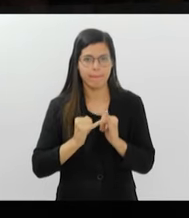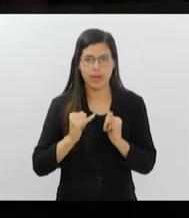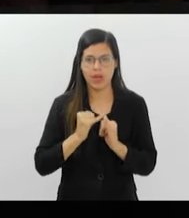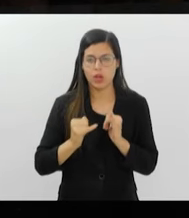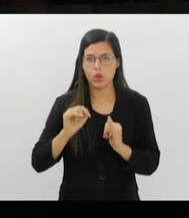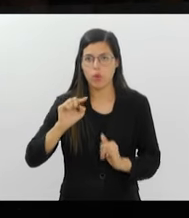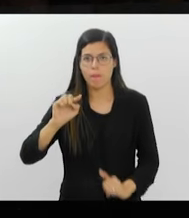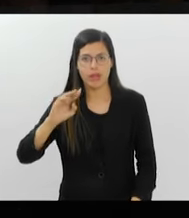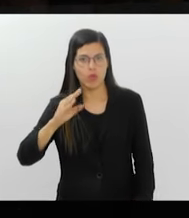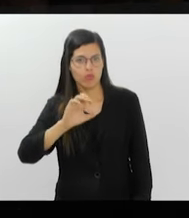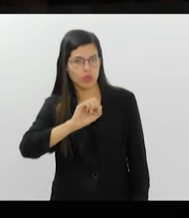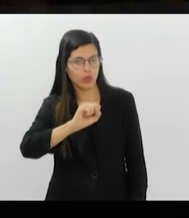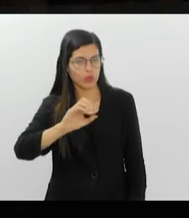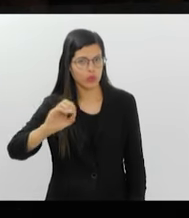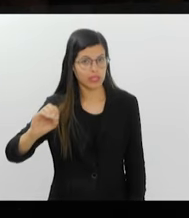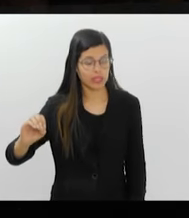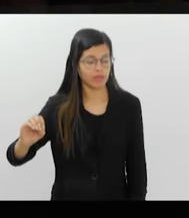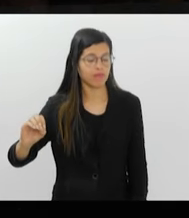1,8 milhão,